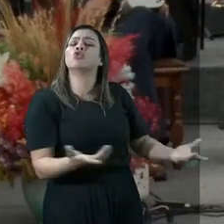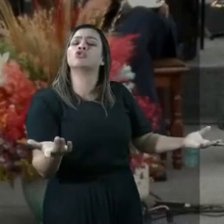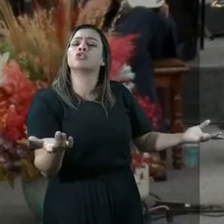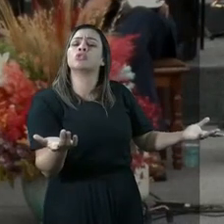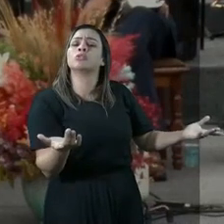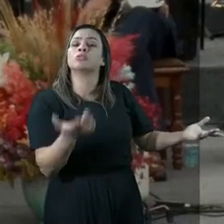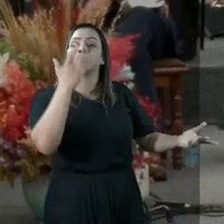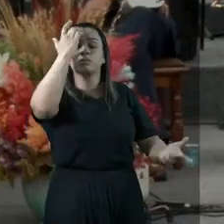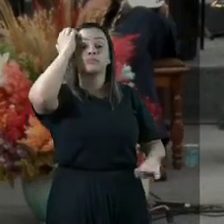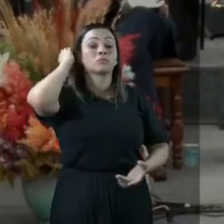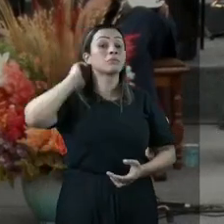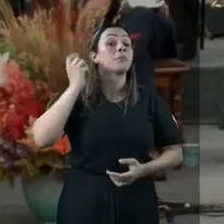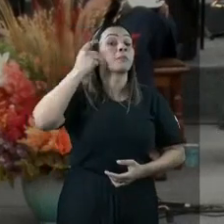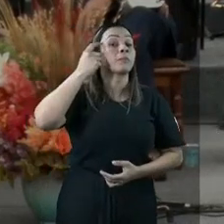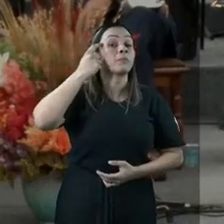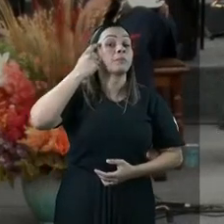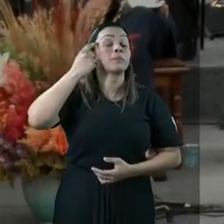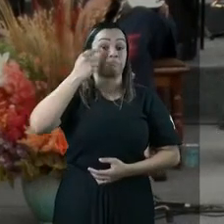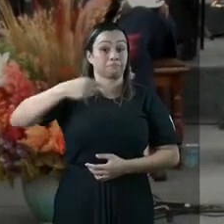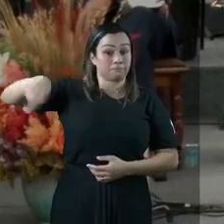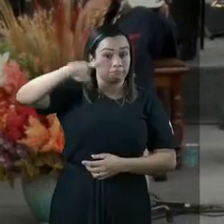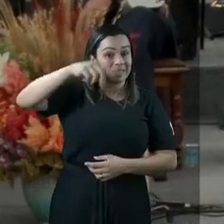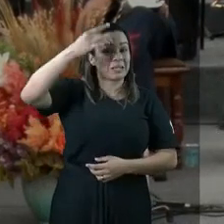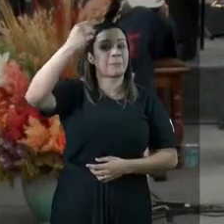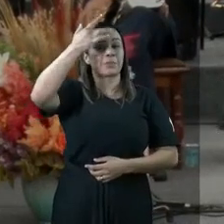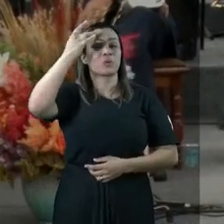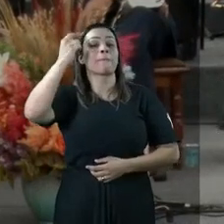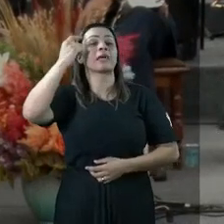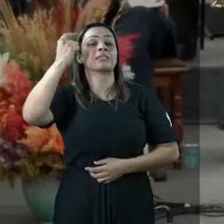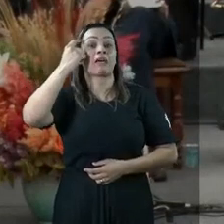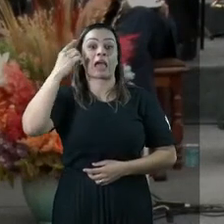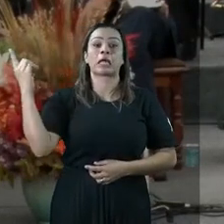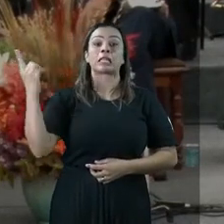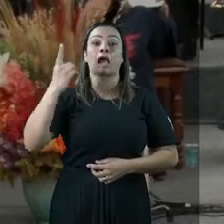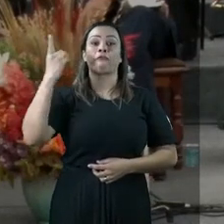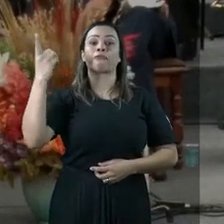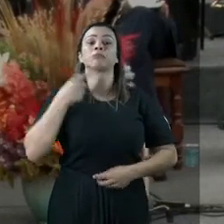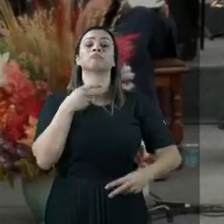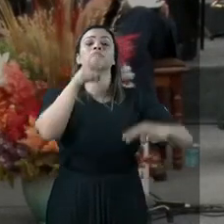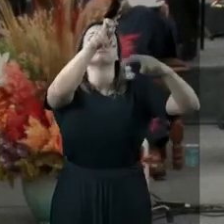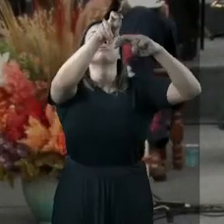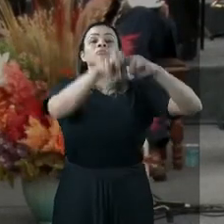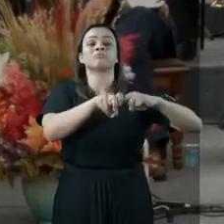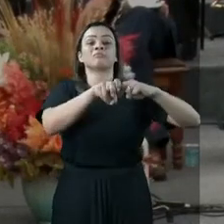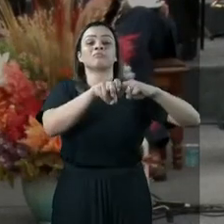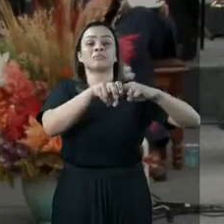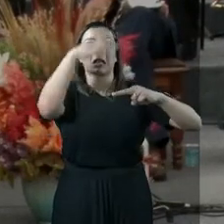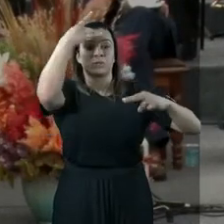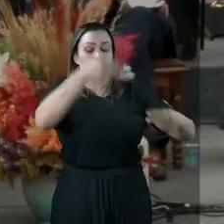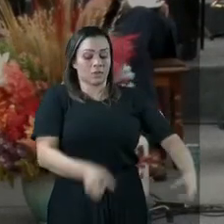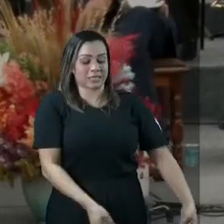voltaria depois de uma grande conquista, com coroa na cabeça, com cetro real, com